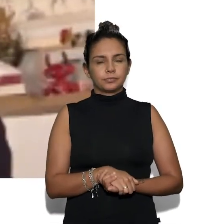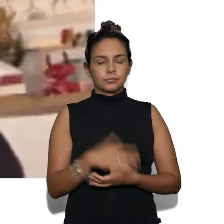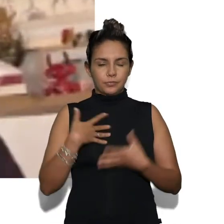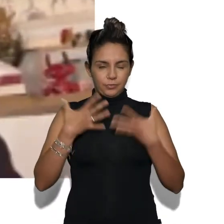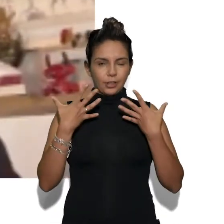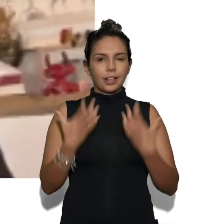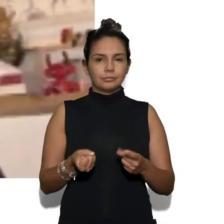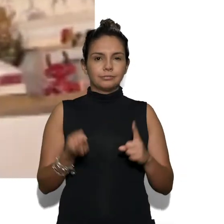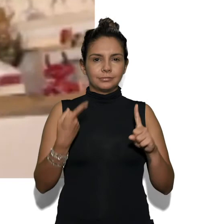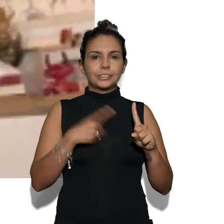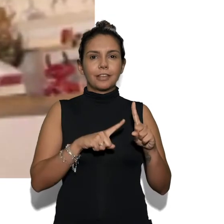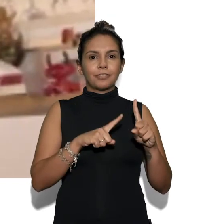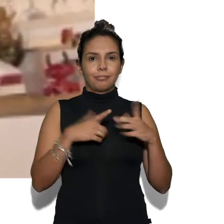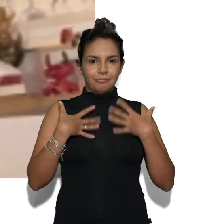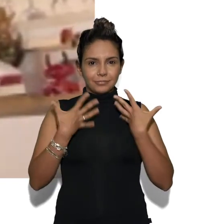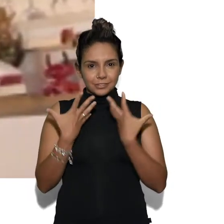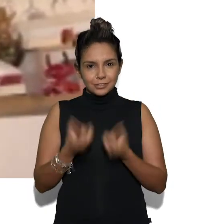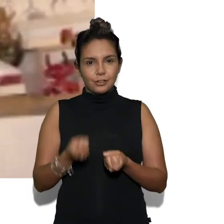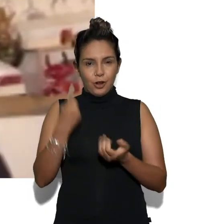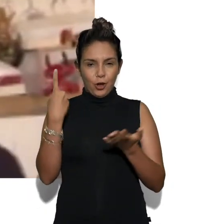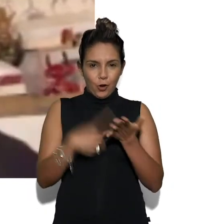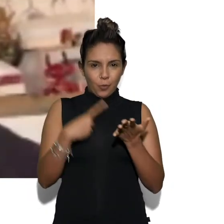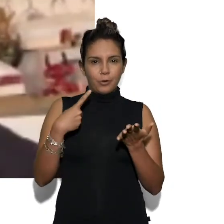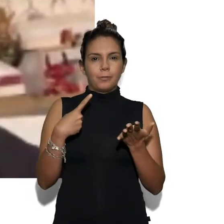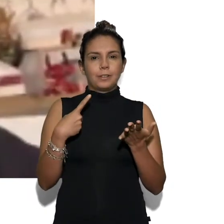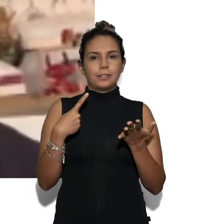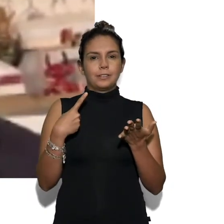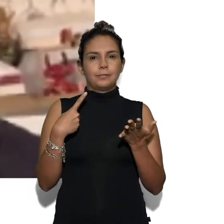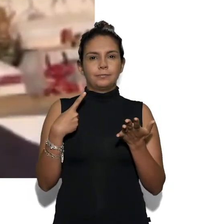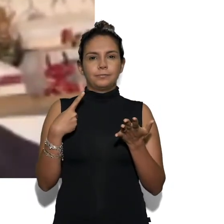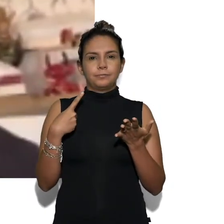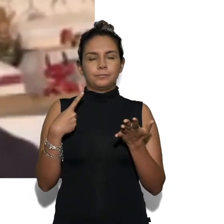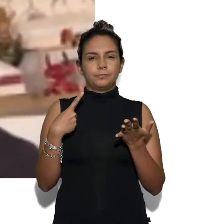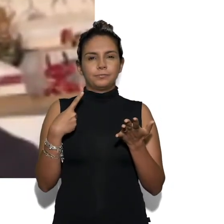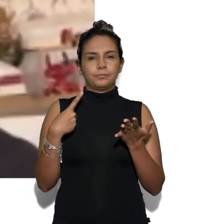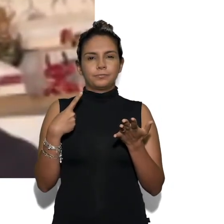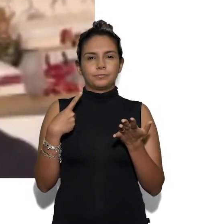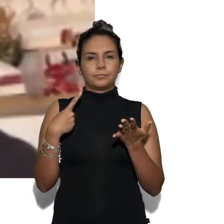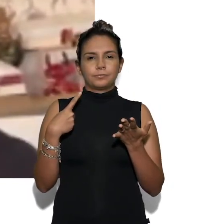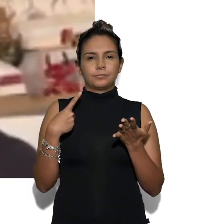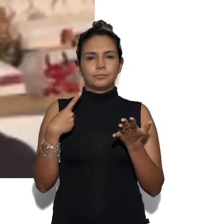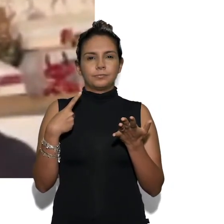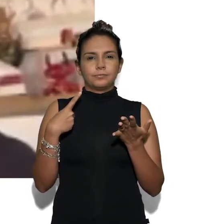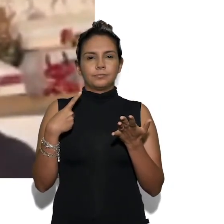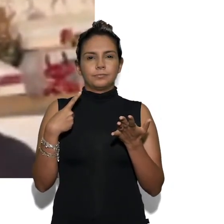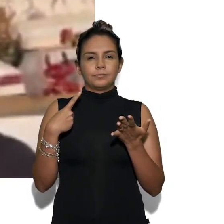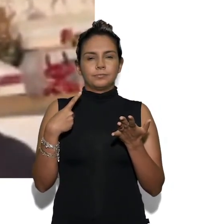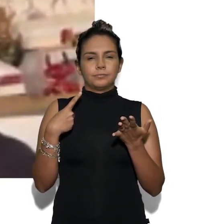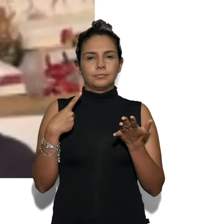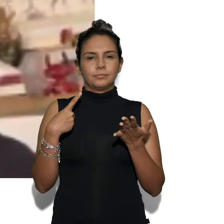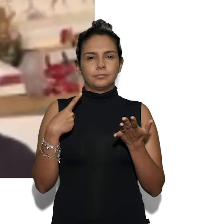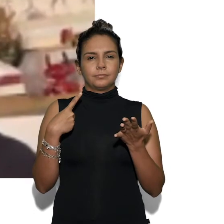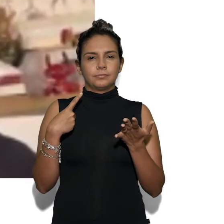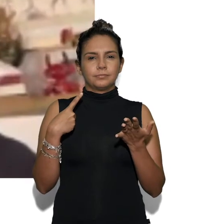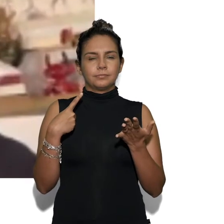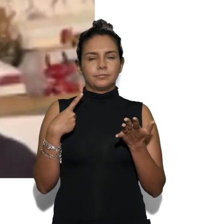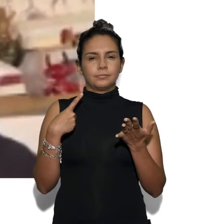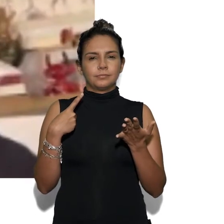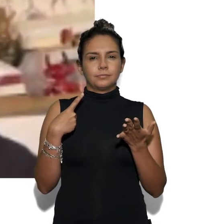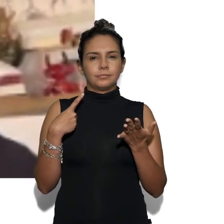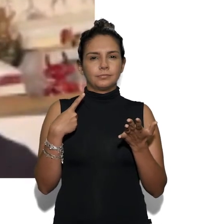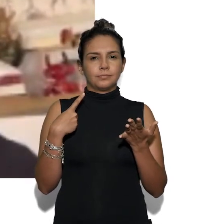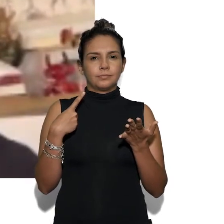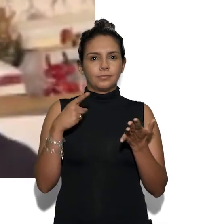esse desafio, assim, aceitei esse compromisso, aceitei essa como dizer, enfim,